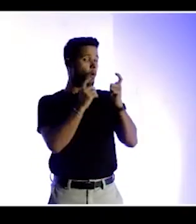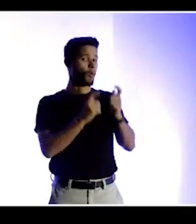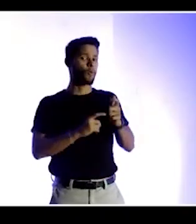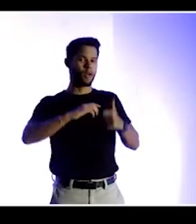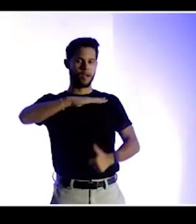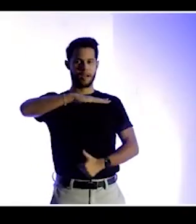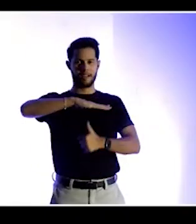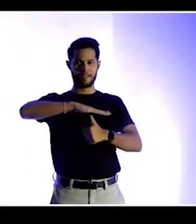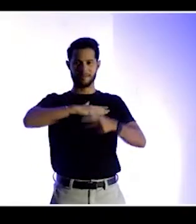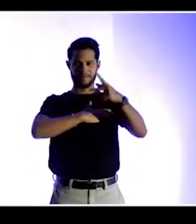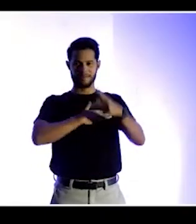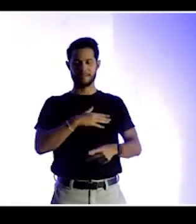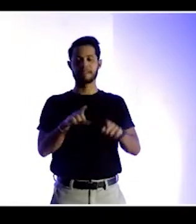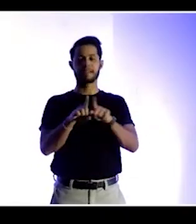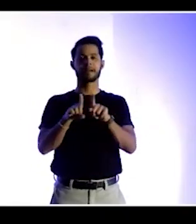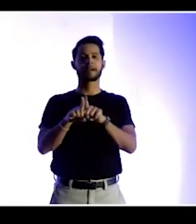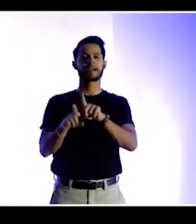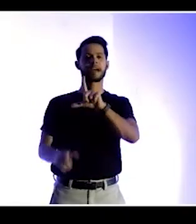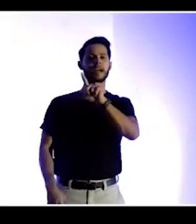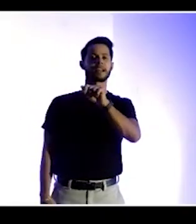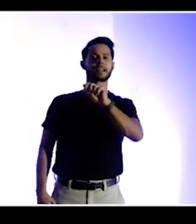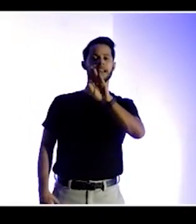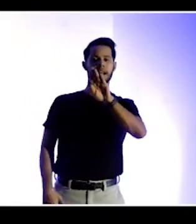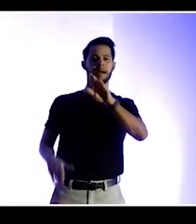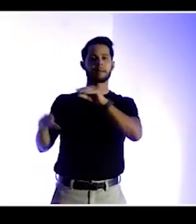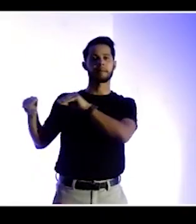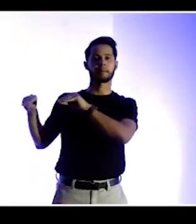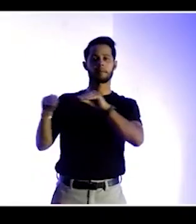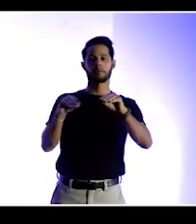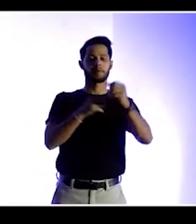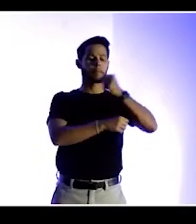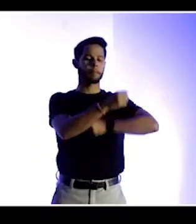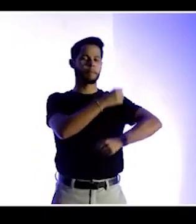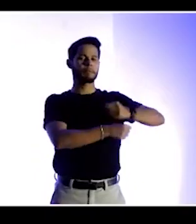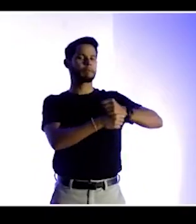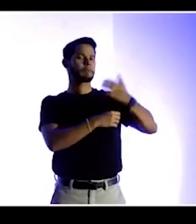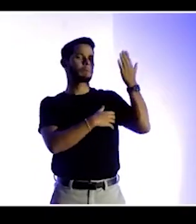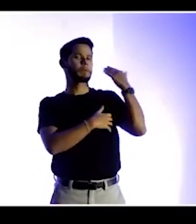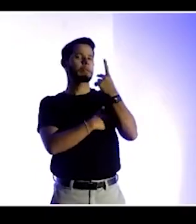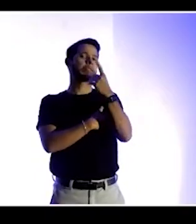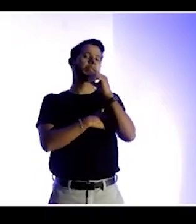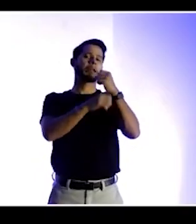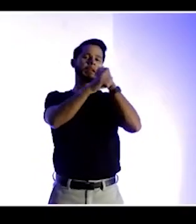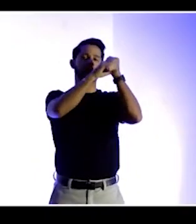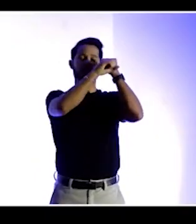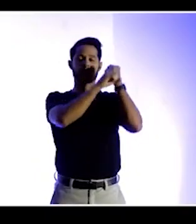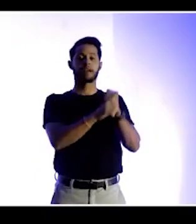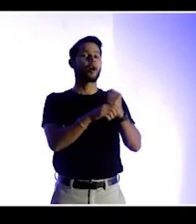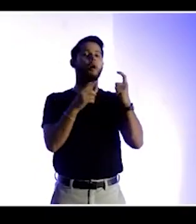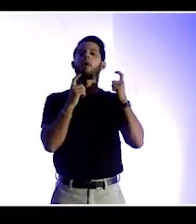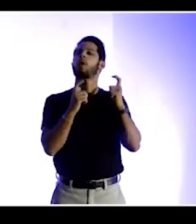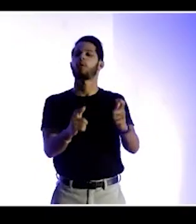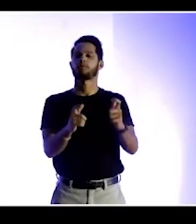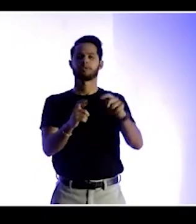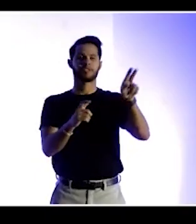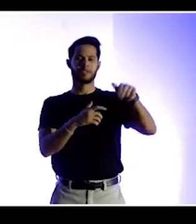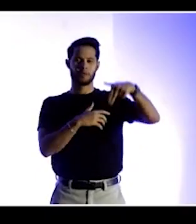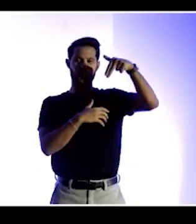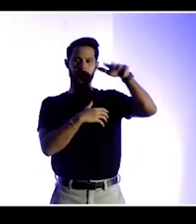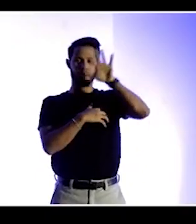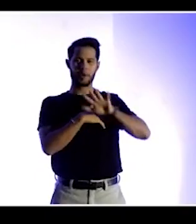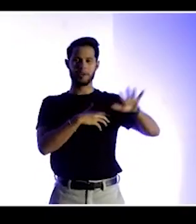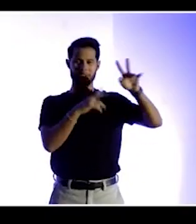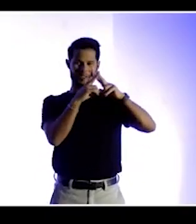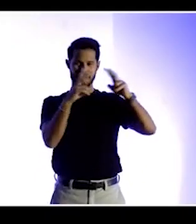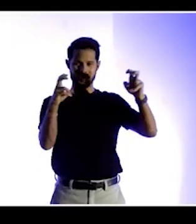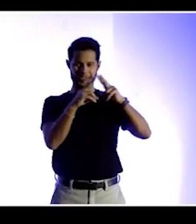e nosso laboratório se mudou há 10 anos atrás, lá para o norte da ilha, para o Sapiens Park. É um parque tecnológico aqui dentro